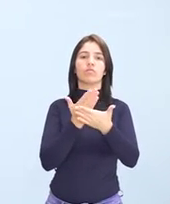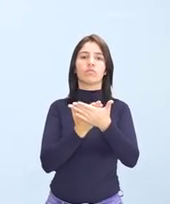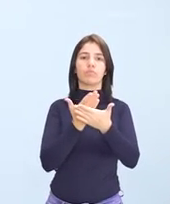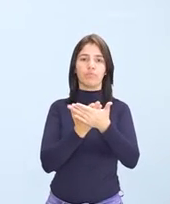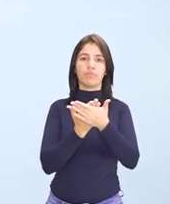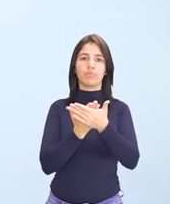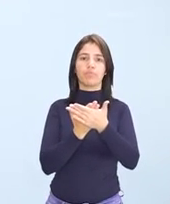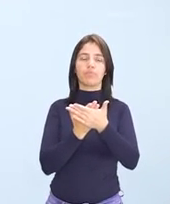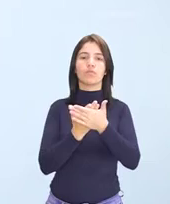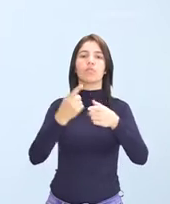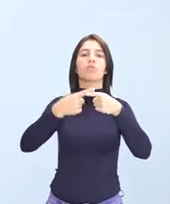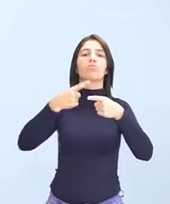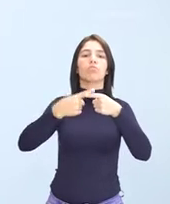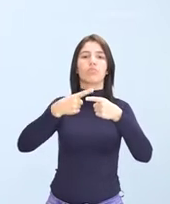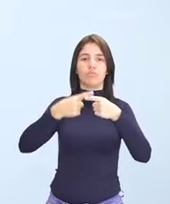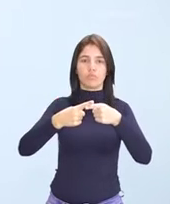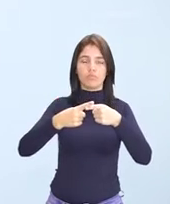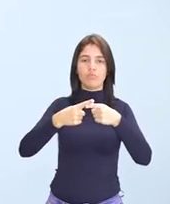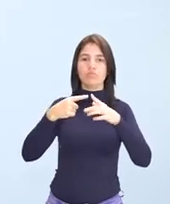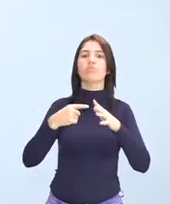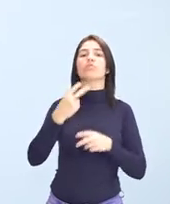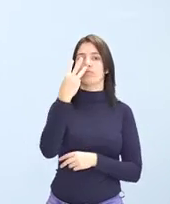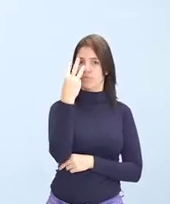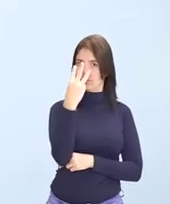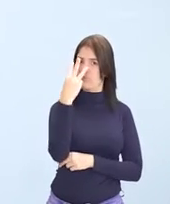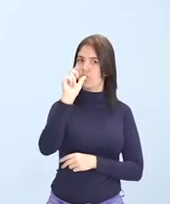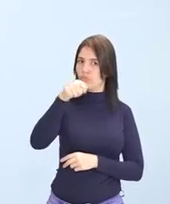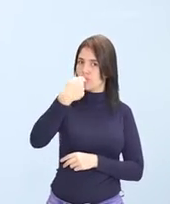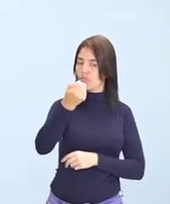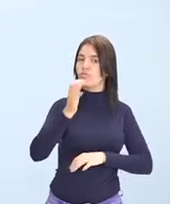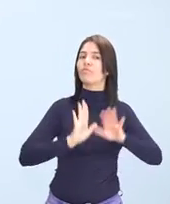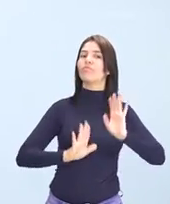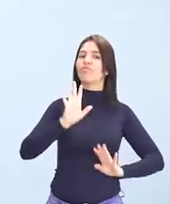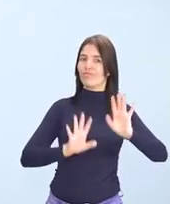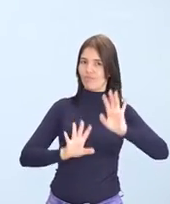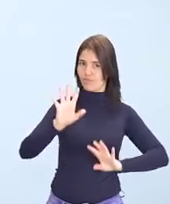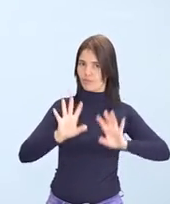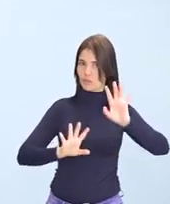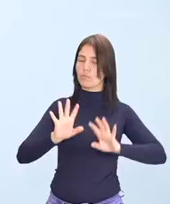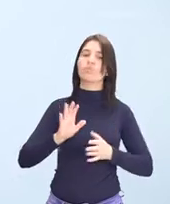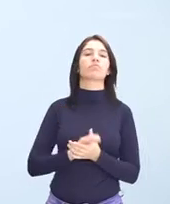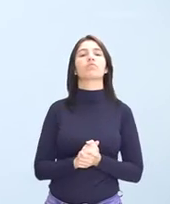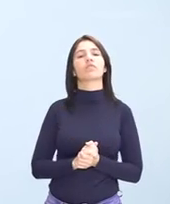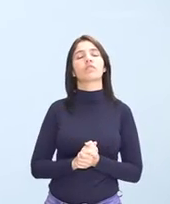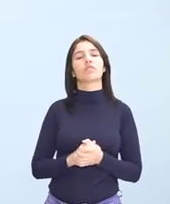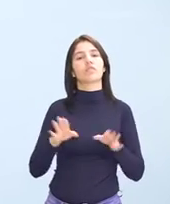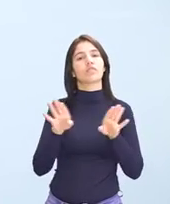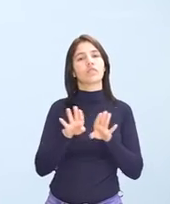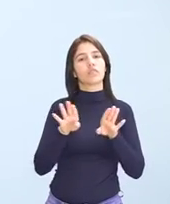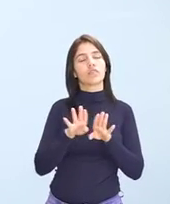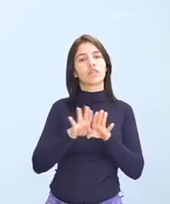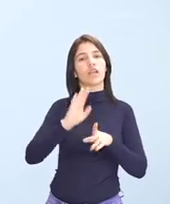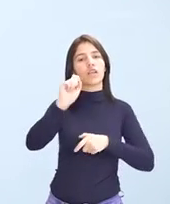estudar. E por quê? Esses 3 sinais vão ter movimentos. eu posso ter